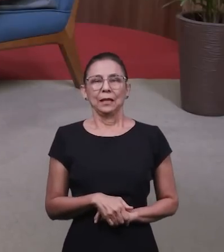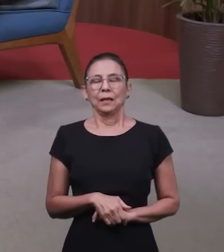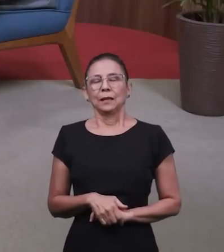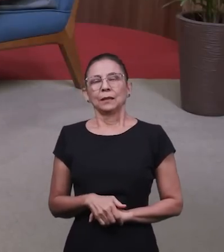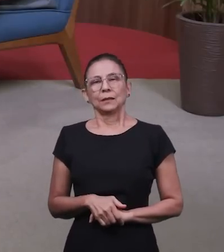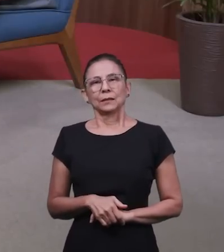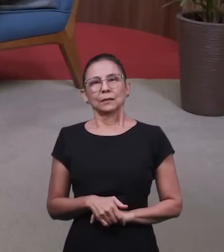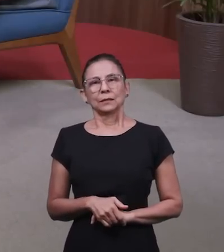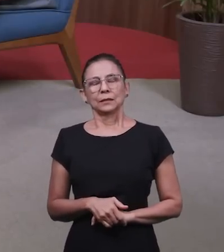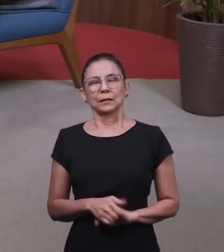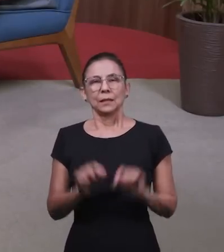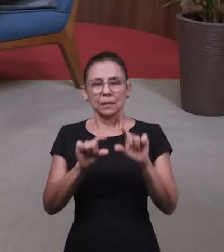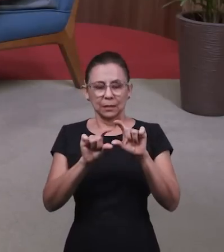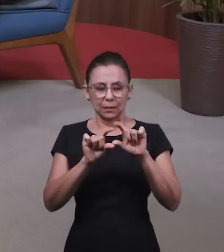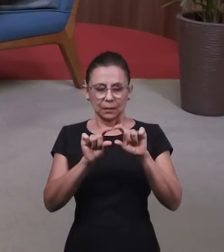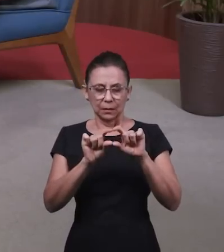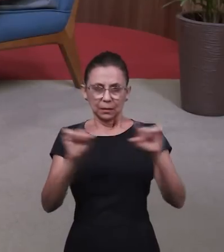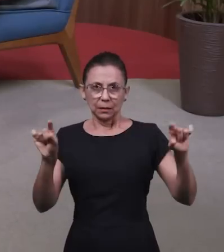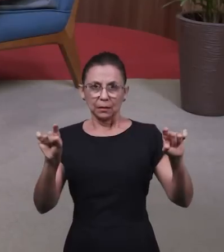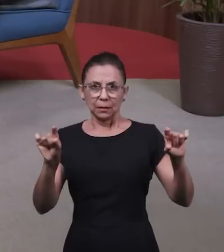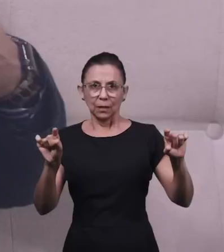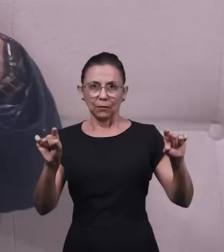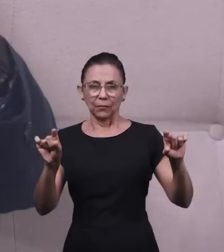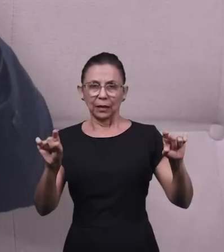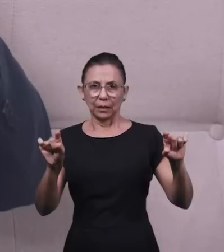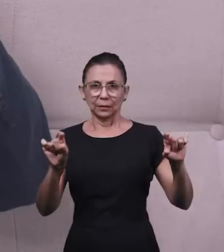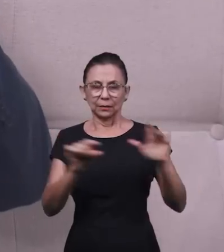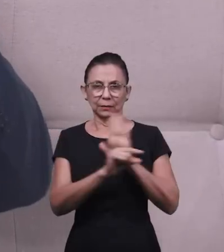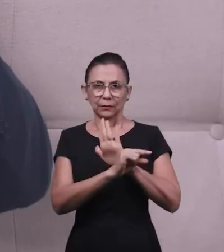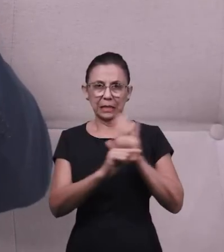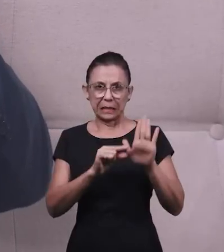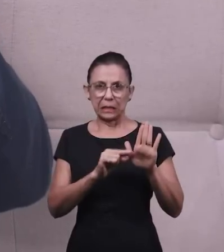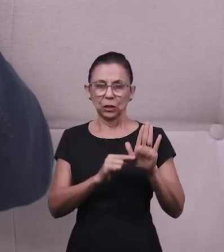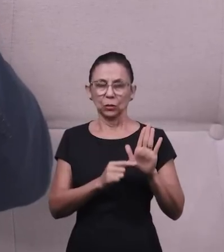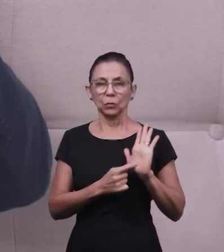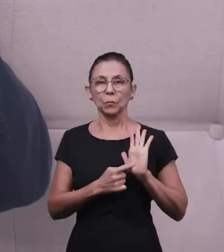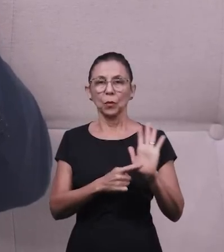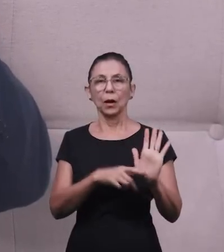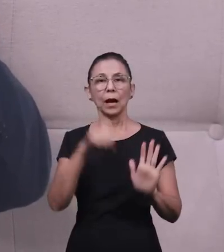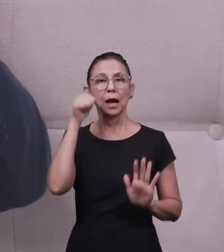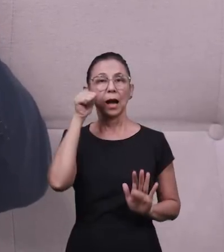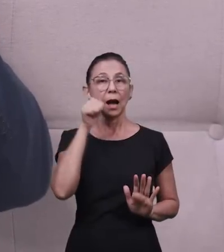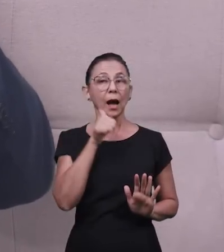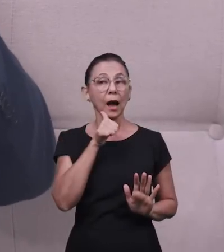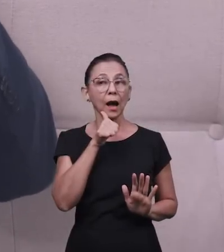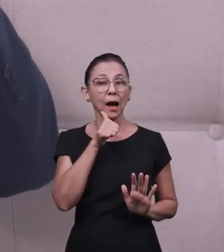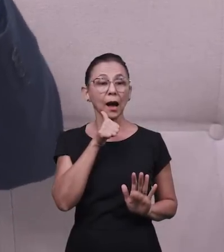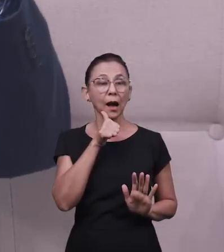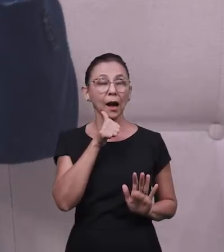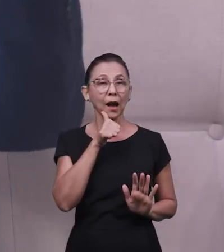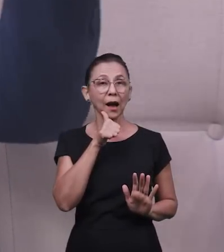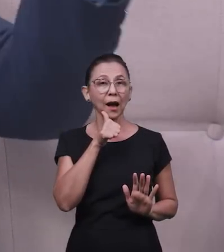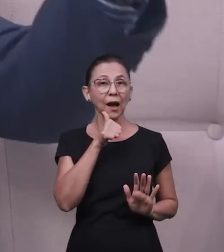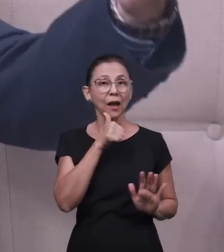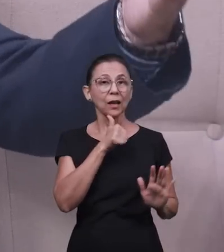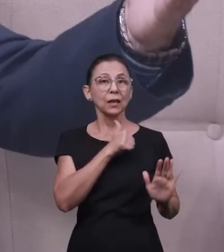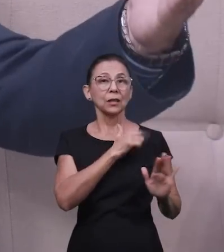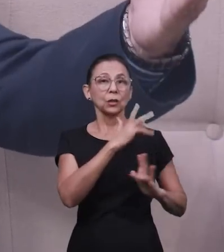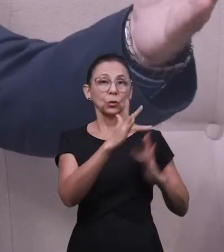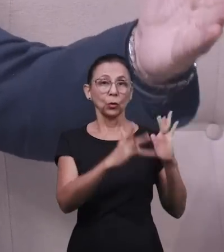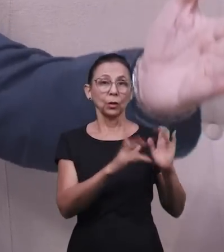Esta parte desse versículo é a noiva, a igreja fiel, se